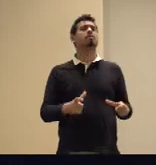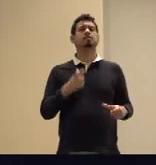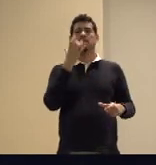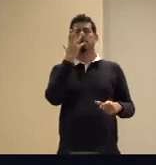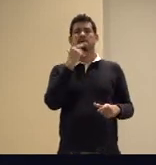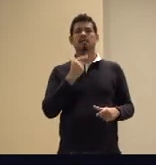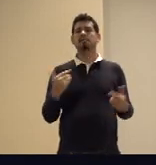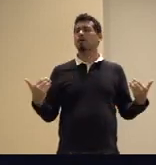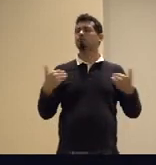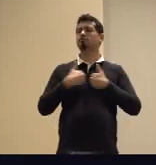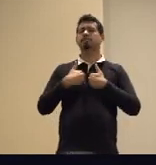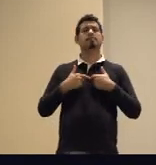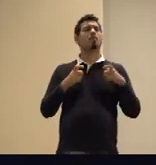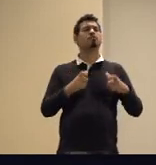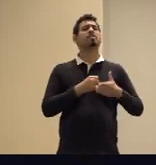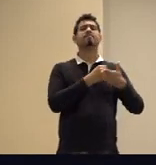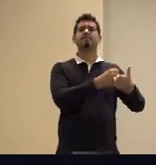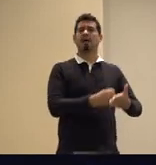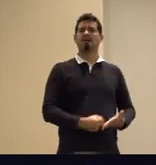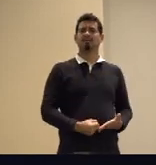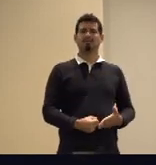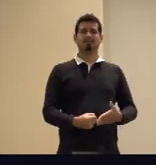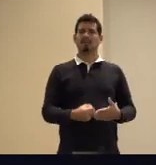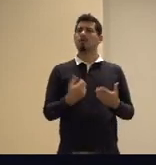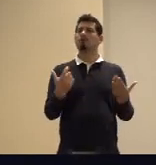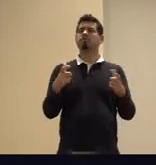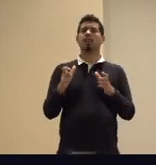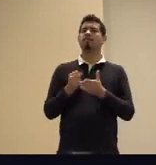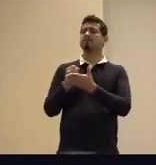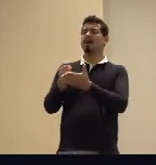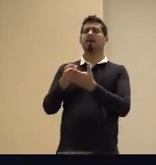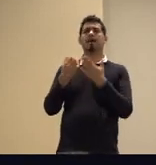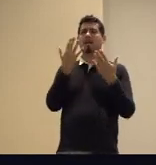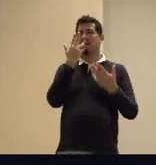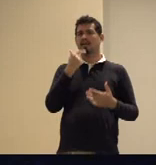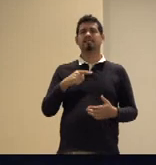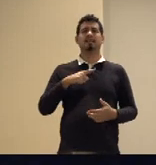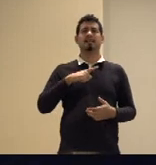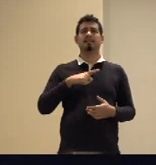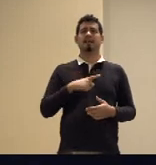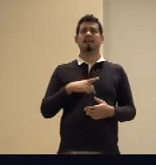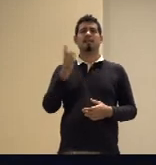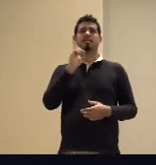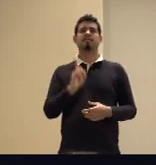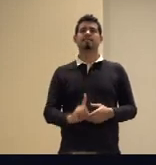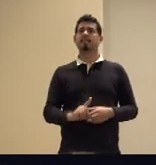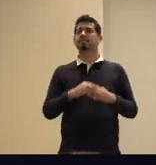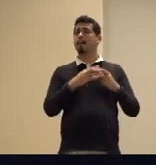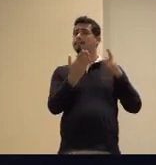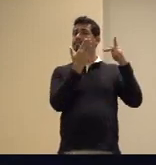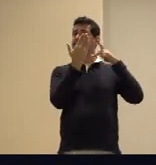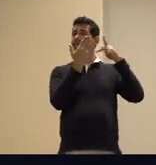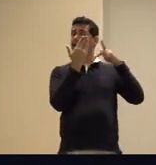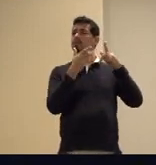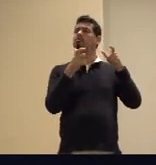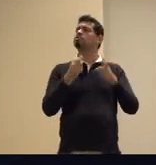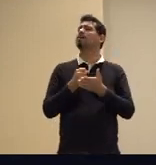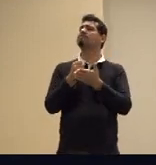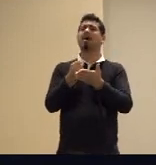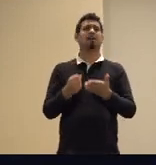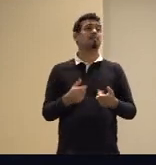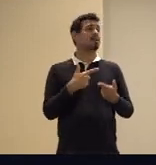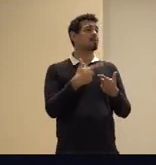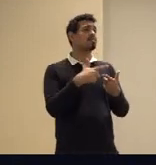criança autista, onde colocar uma criança com deficiência, um problema psiquiátrico. Porque não